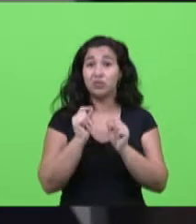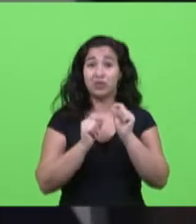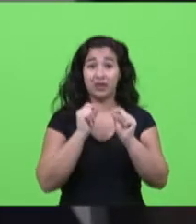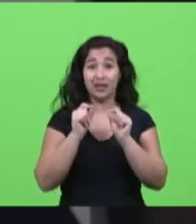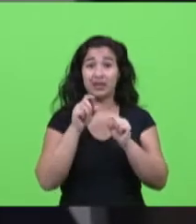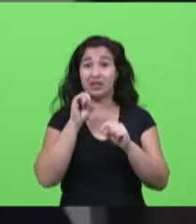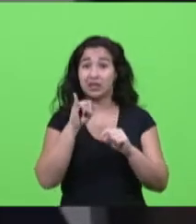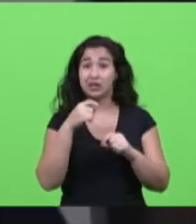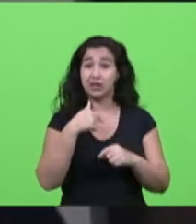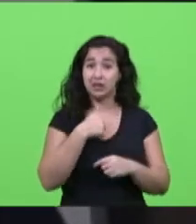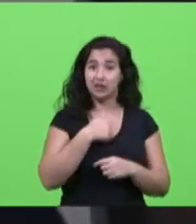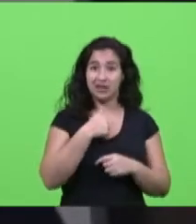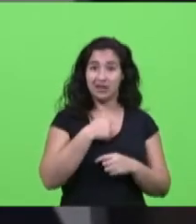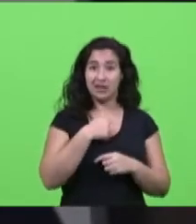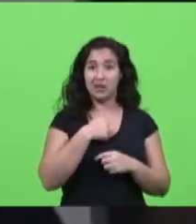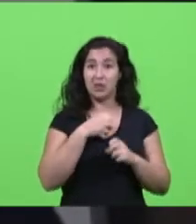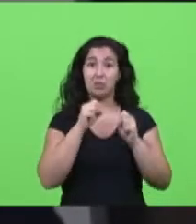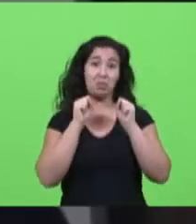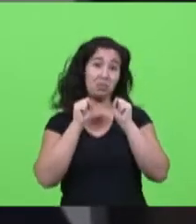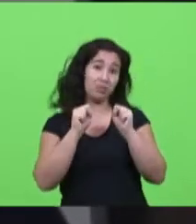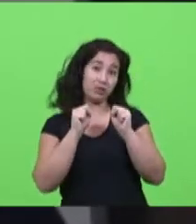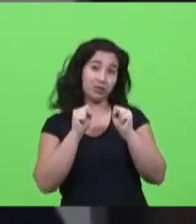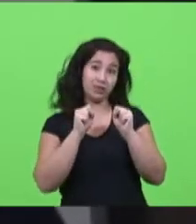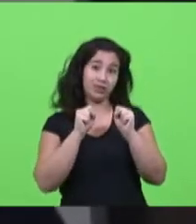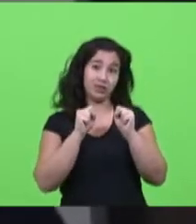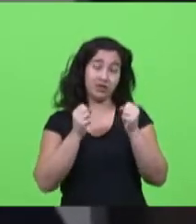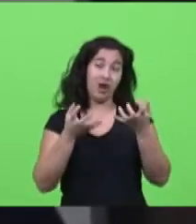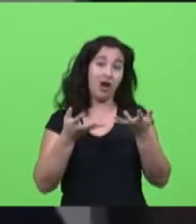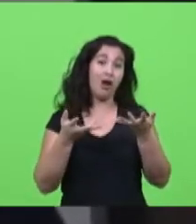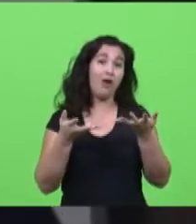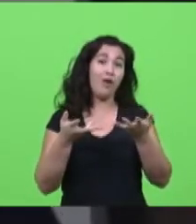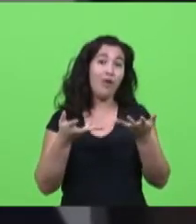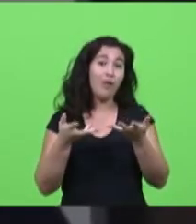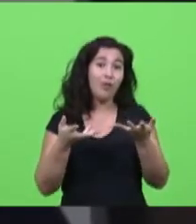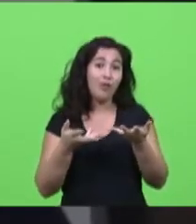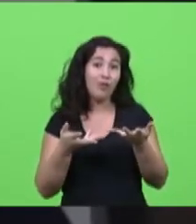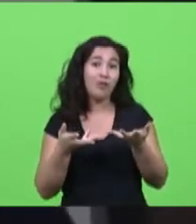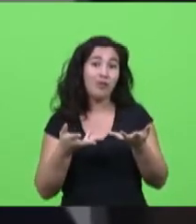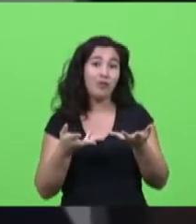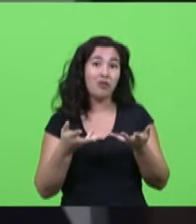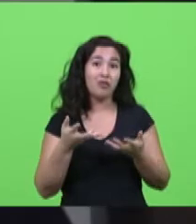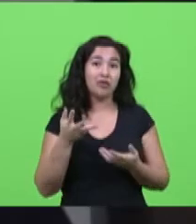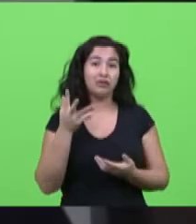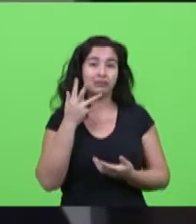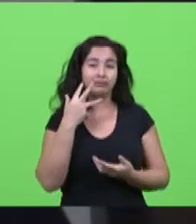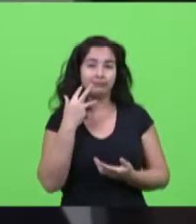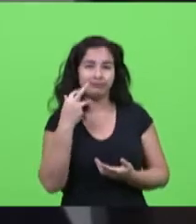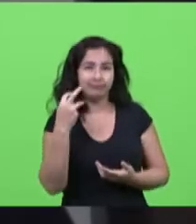simplesmente nesse momento eu me deixasse seduzir